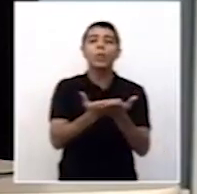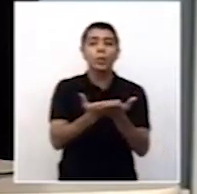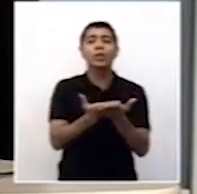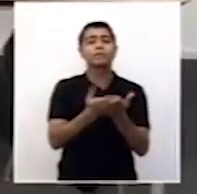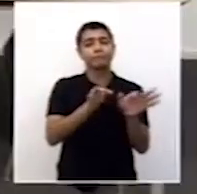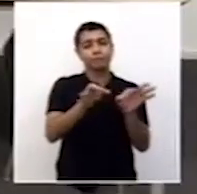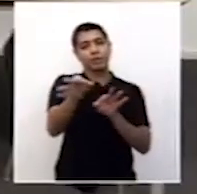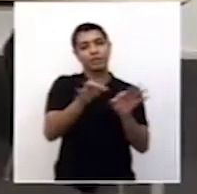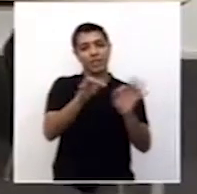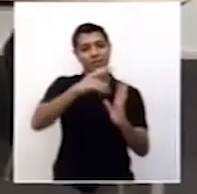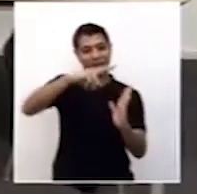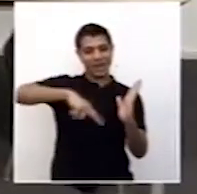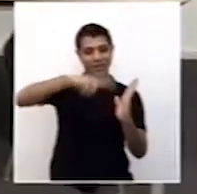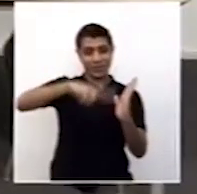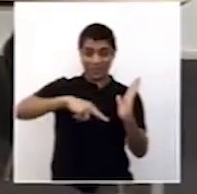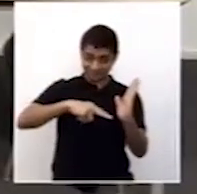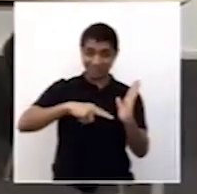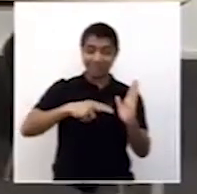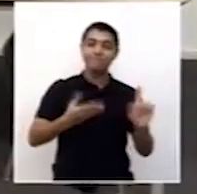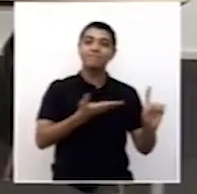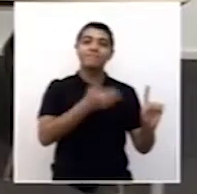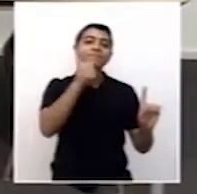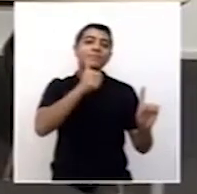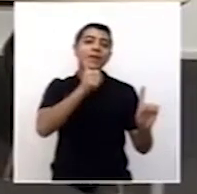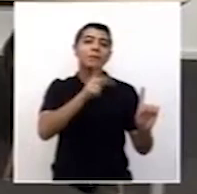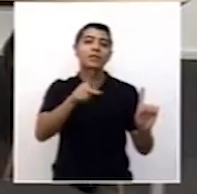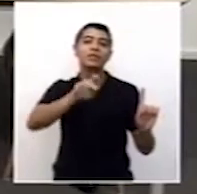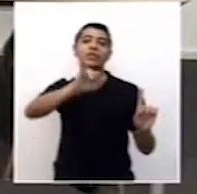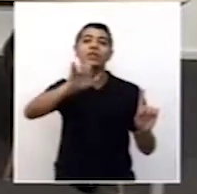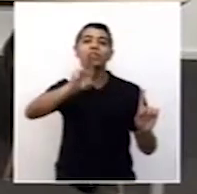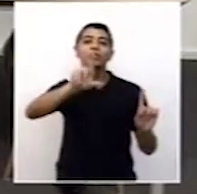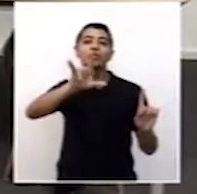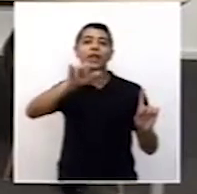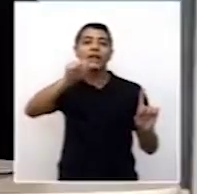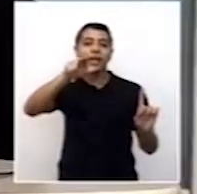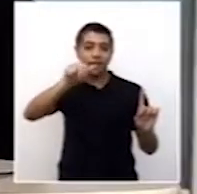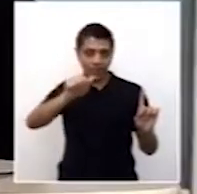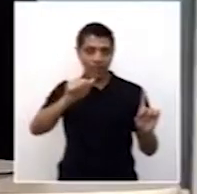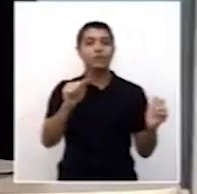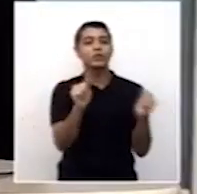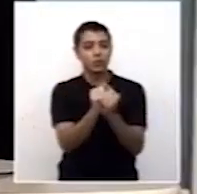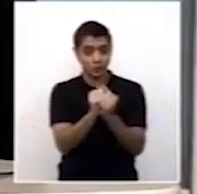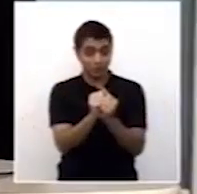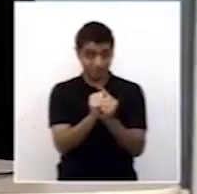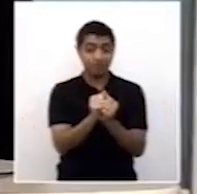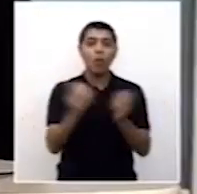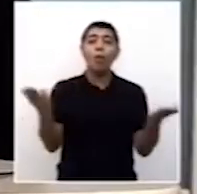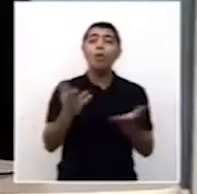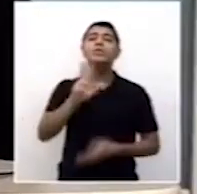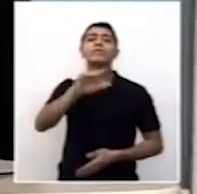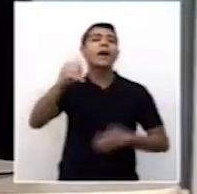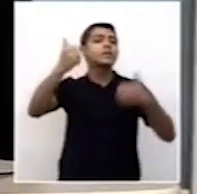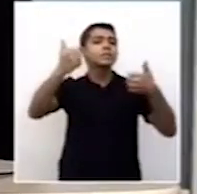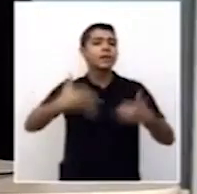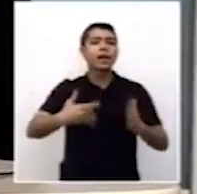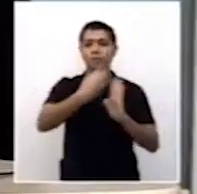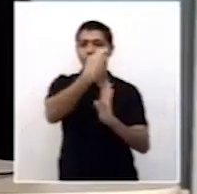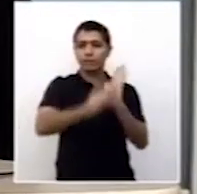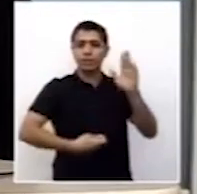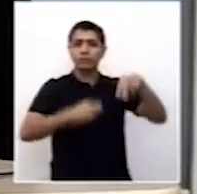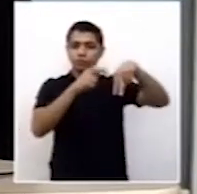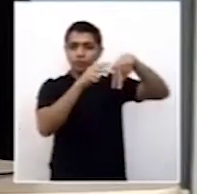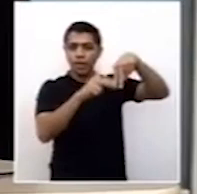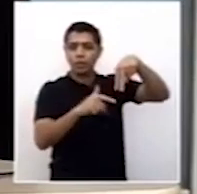professora Juliana, que está presente conosco hoje. Hoje nós vamos falar de um gênero que eu gosto muito, que é